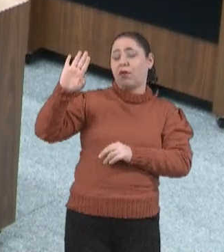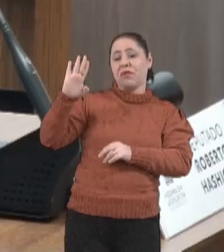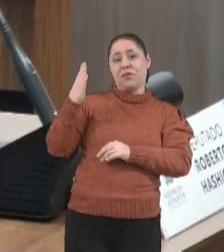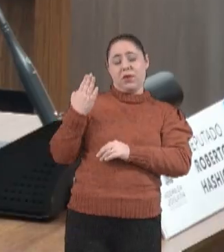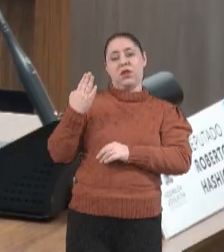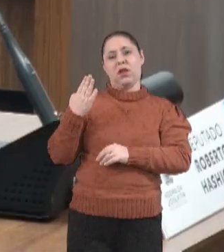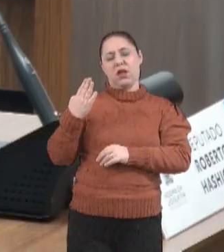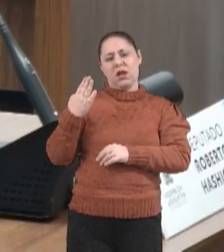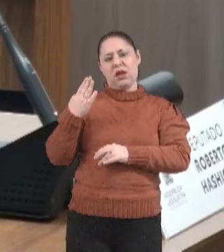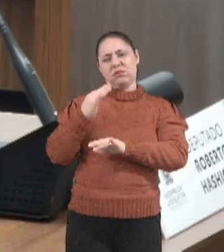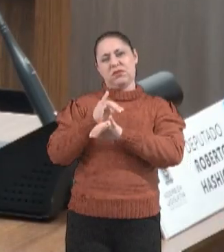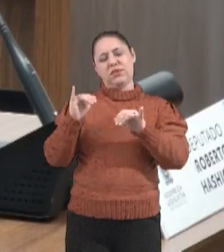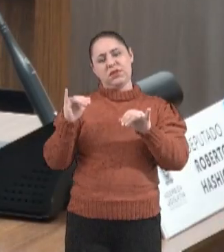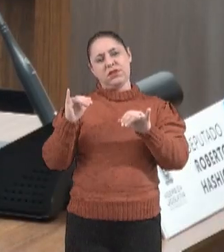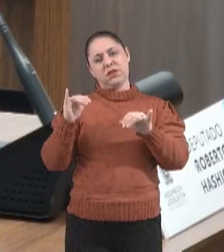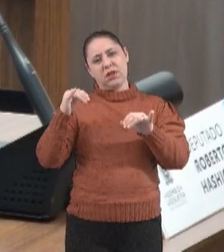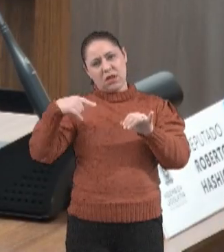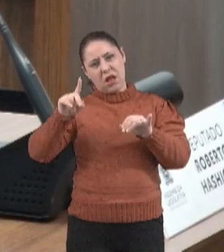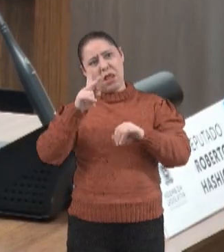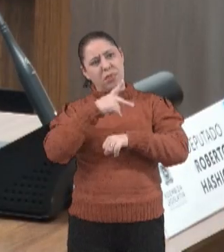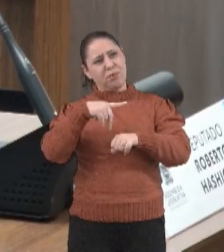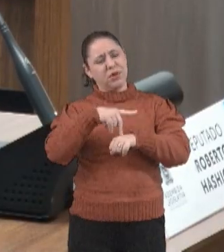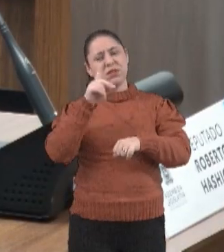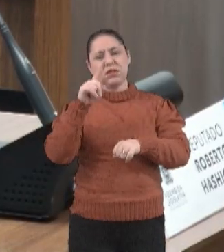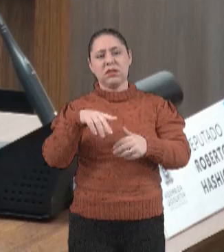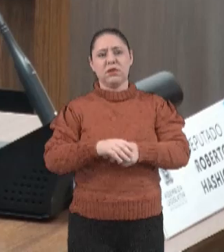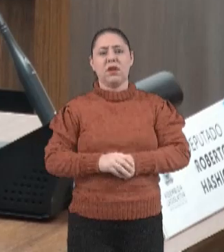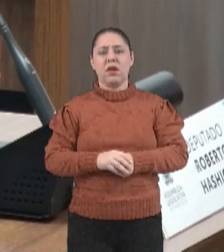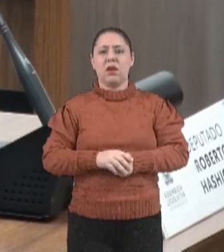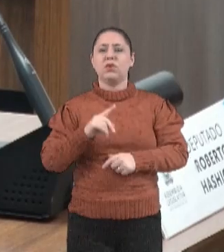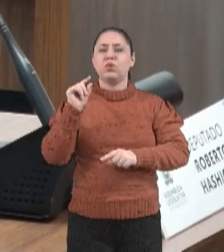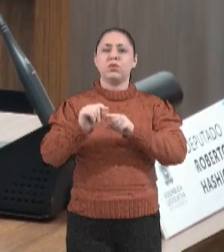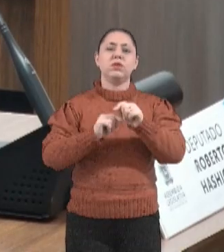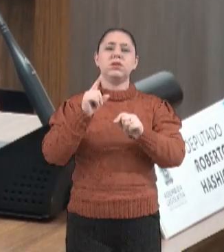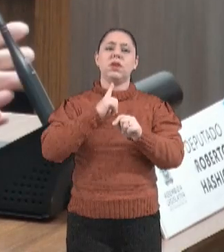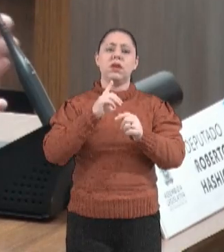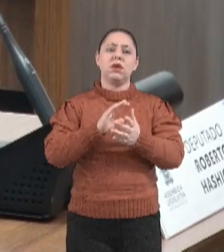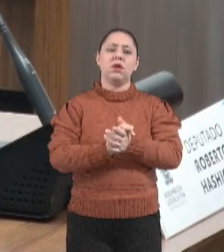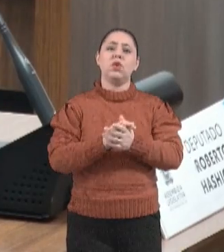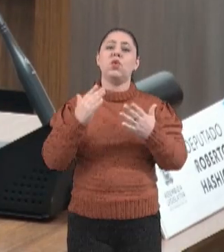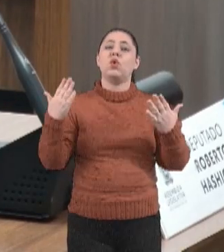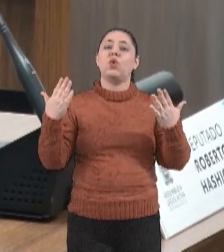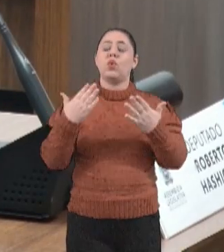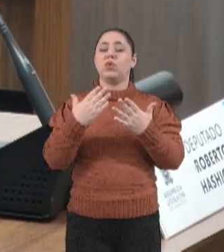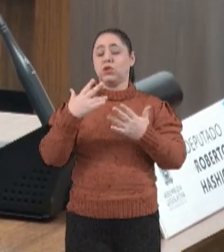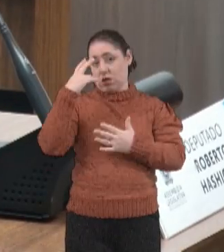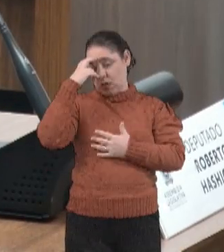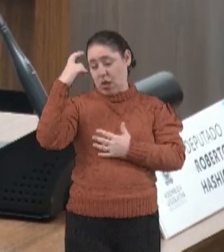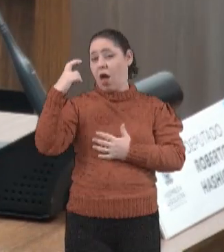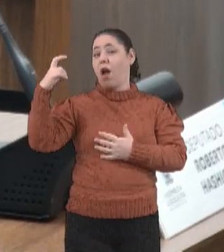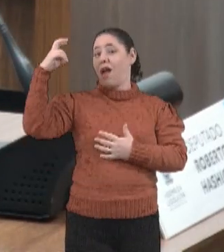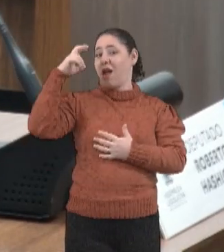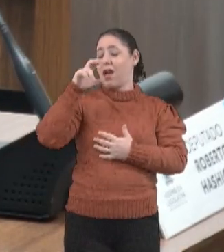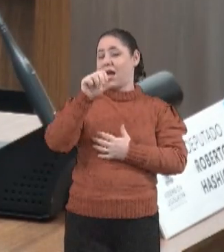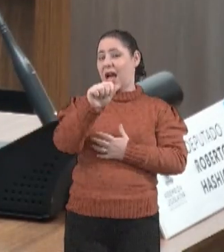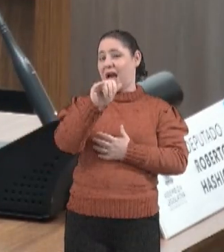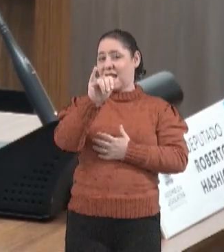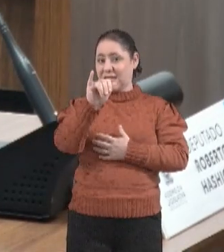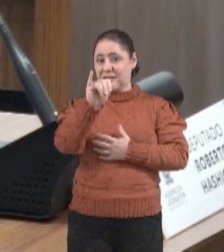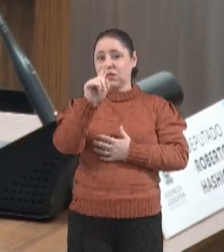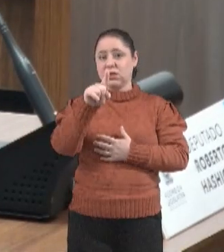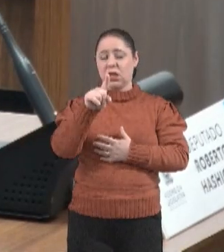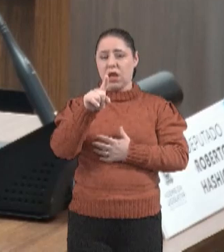faz fake news, eu acho que nesse nosso país aqui, ainda mais considerando que hoje há inteligência artificial, nós temos